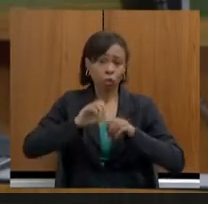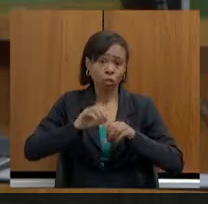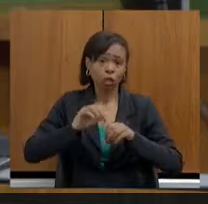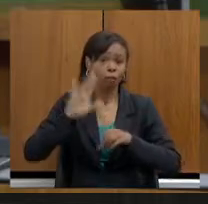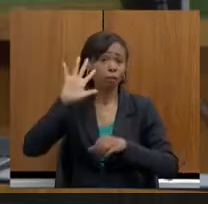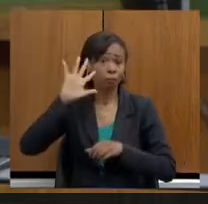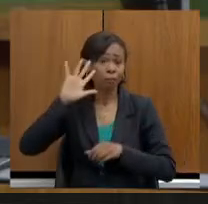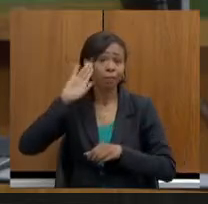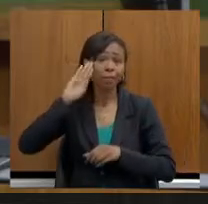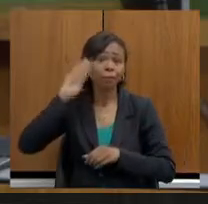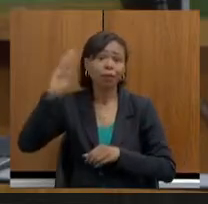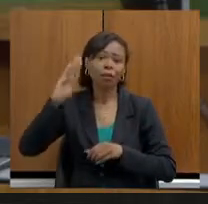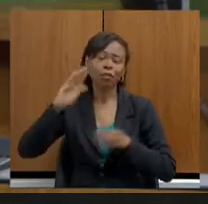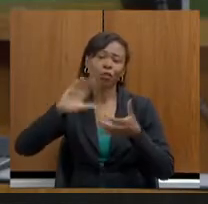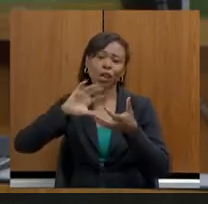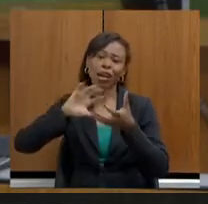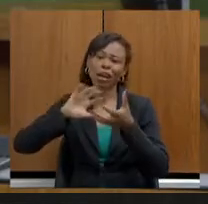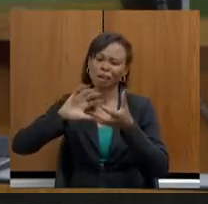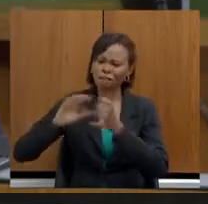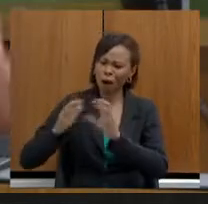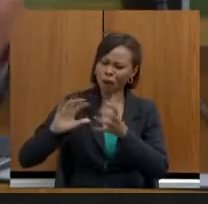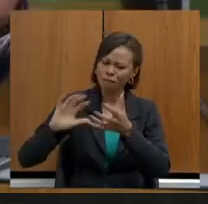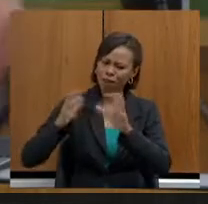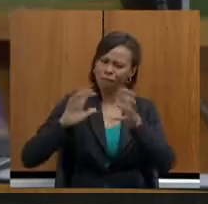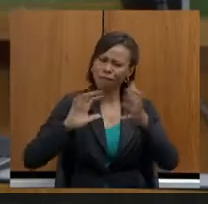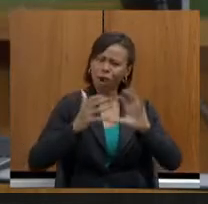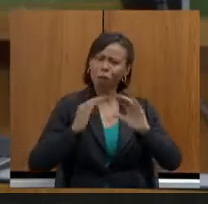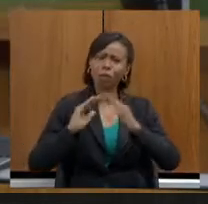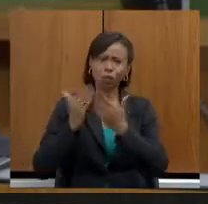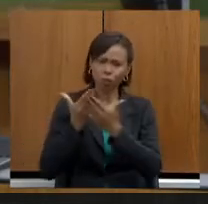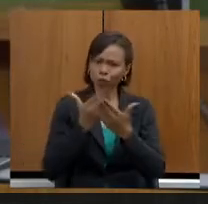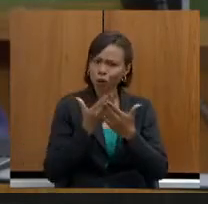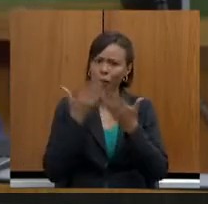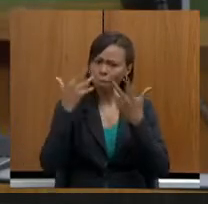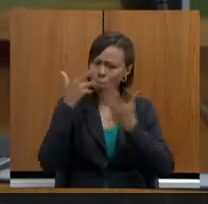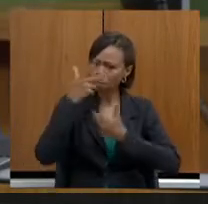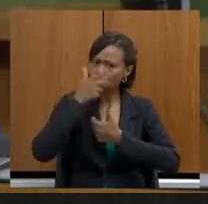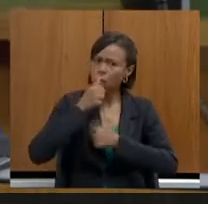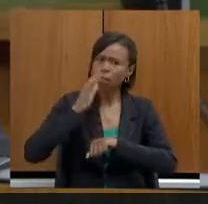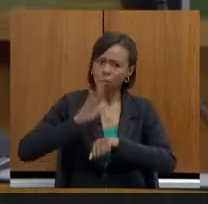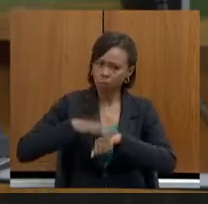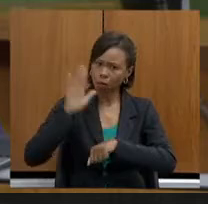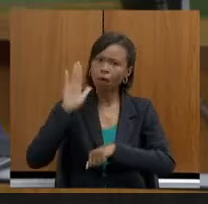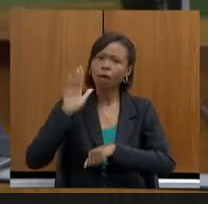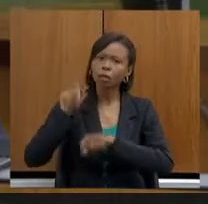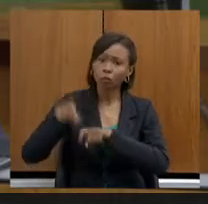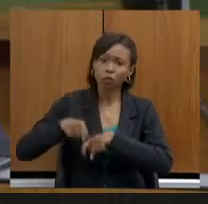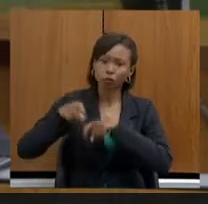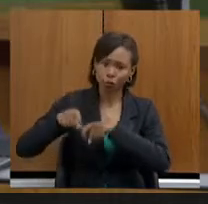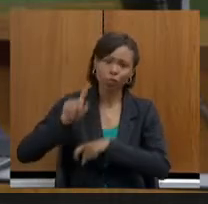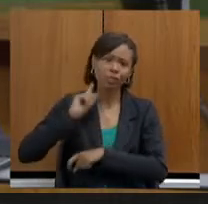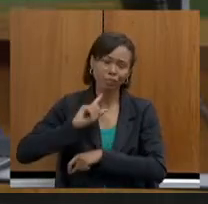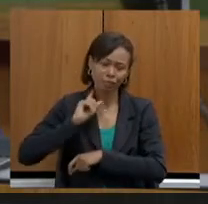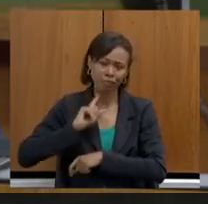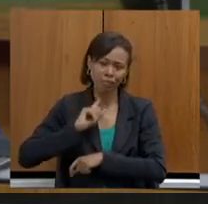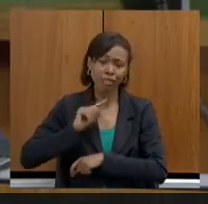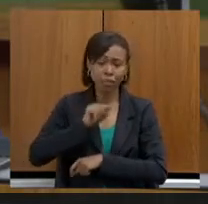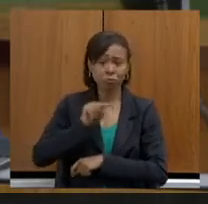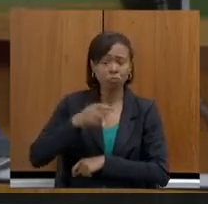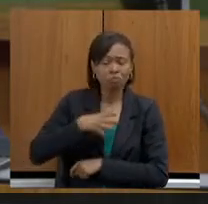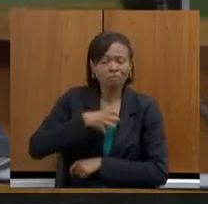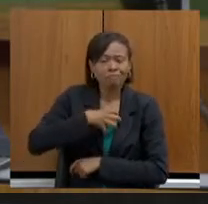nas escolas estão mais bonitas são mais cuidados no interior de Minas isso deixa o pessoal